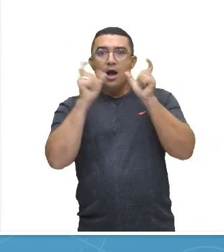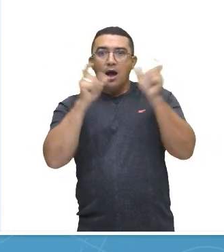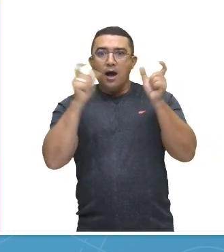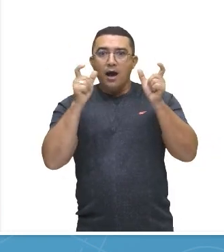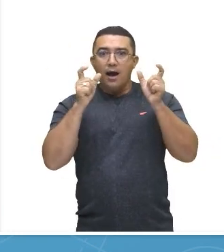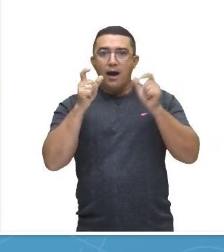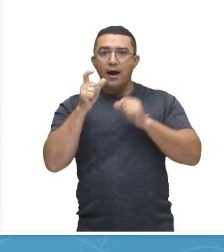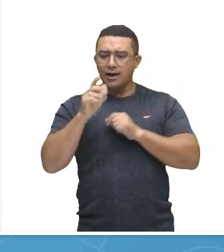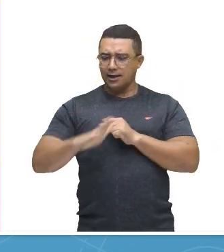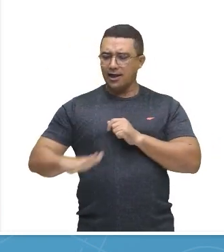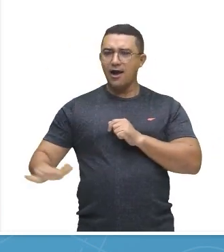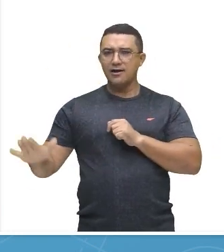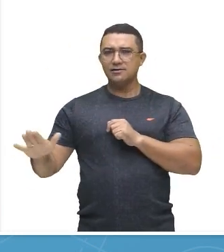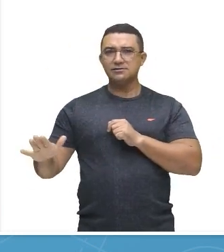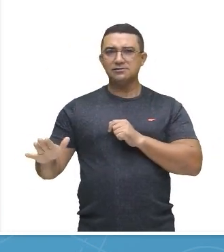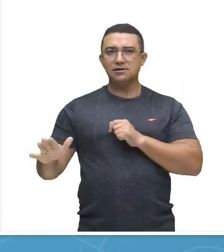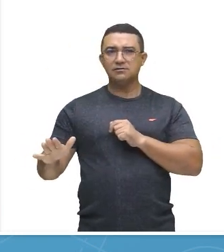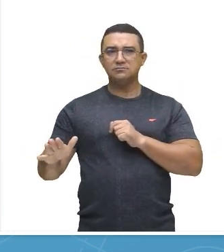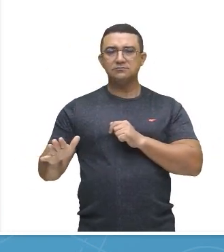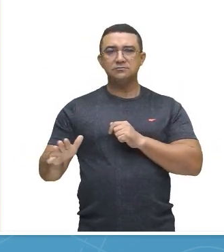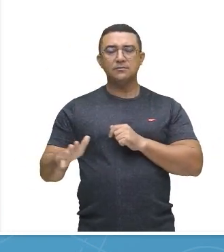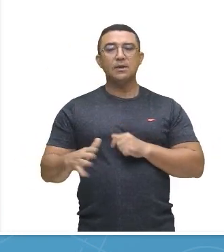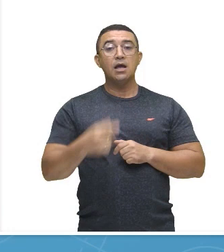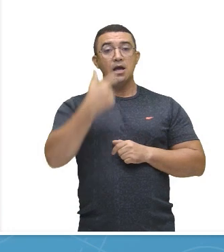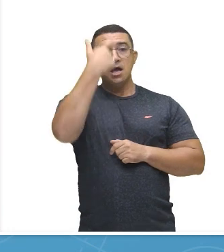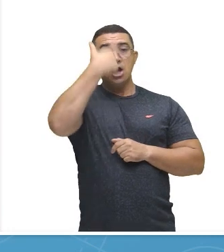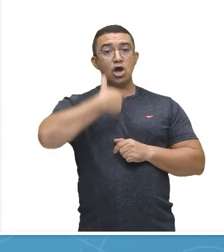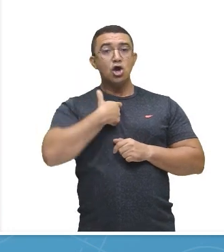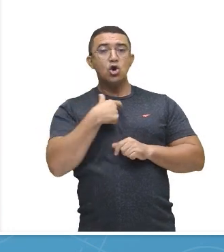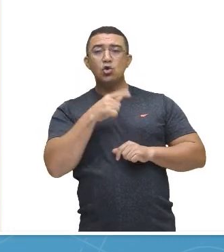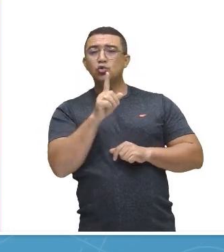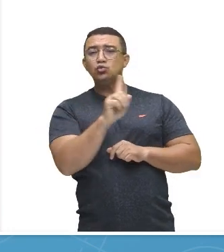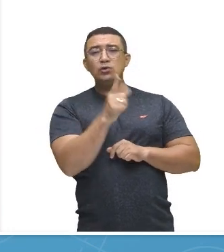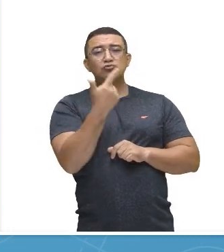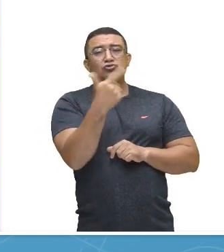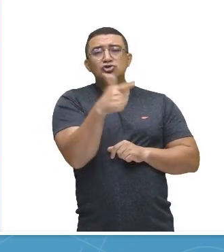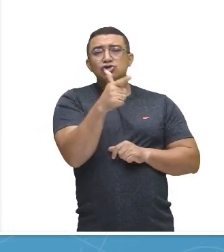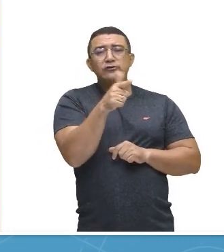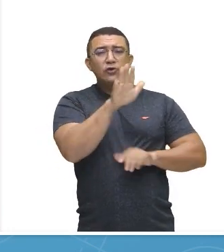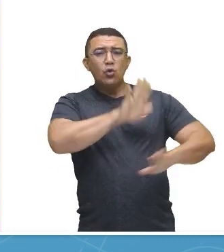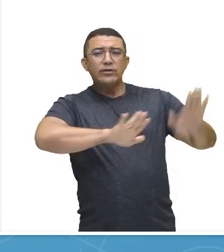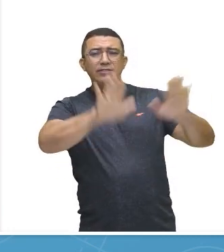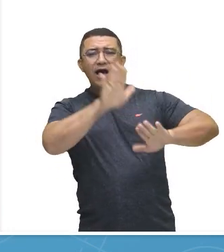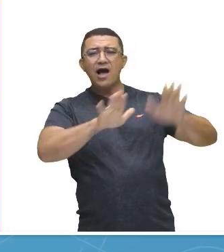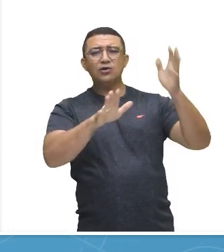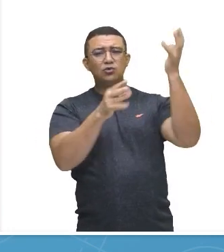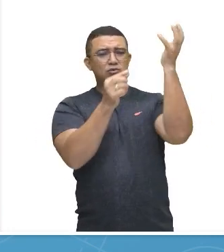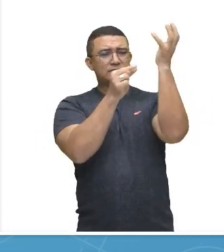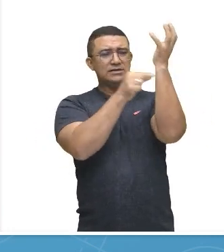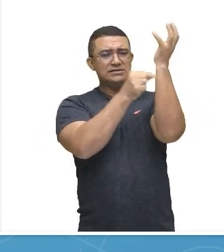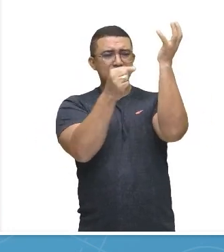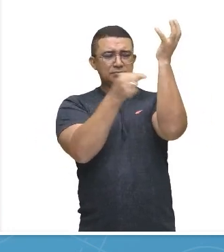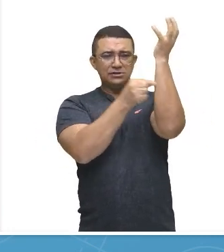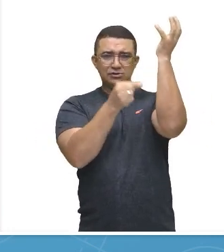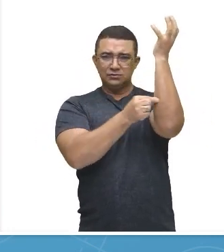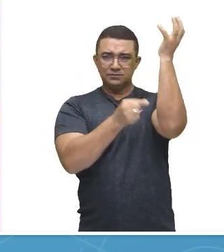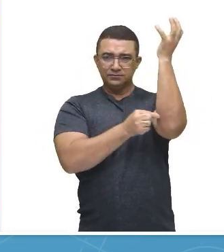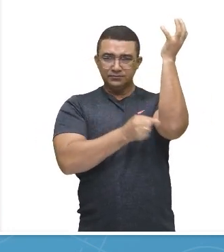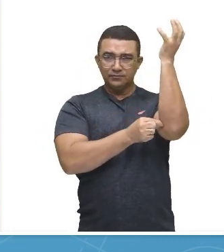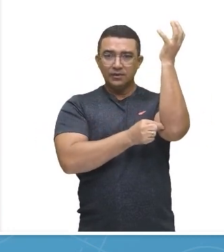criança. Agora, eu não tive cuidado, eu não tive muito cuidado com os espinhos. Eu quero saber se ela é